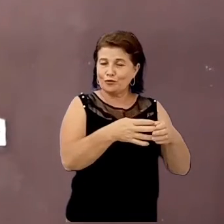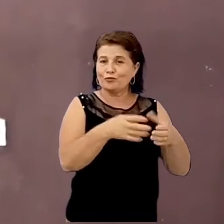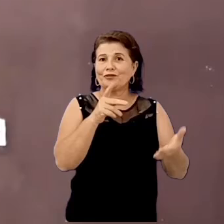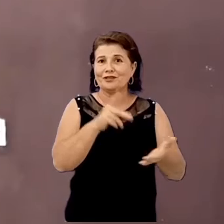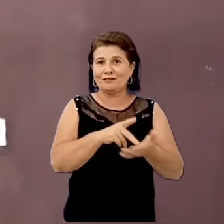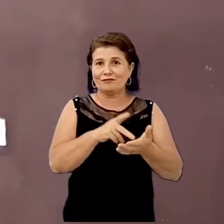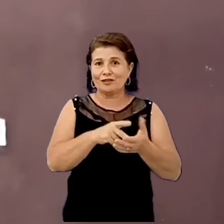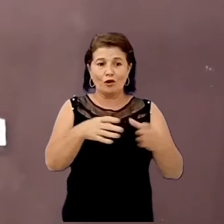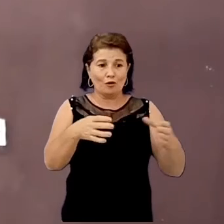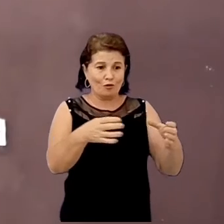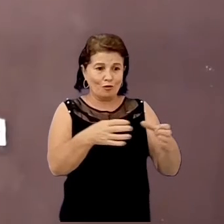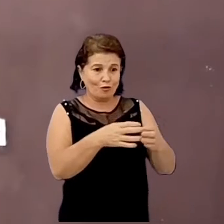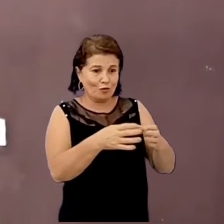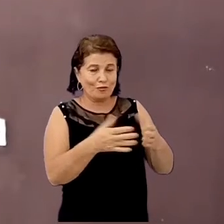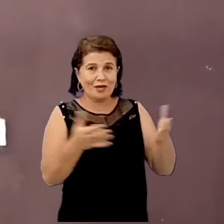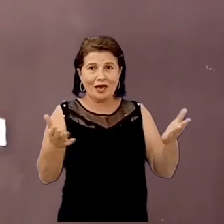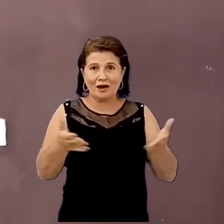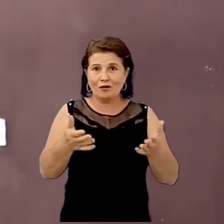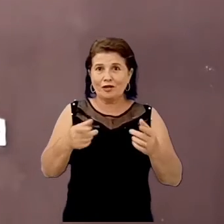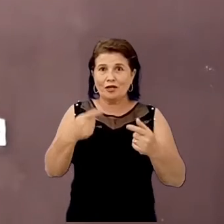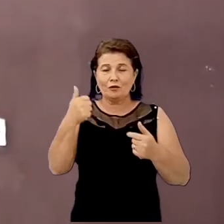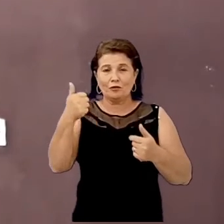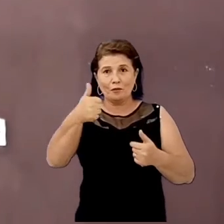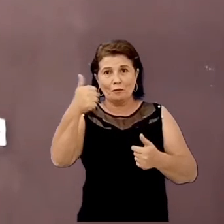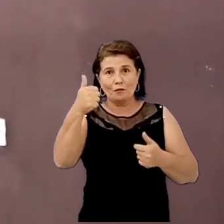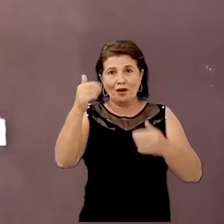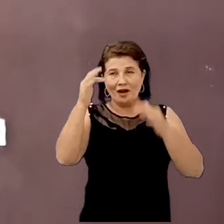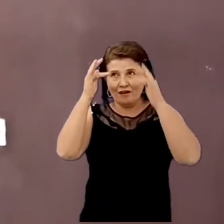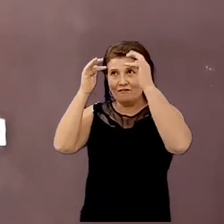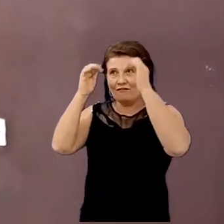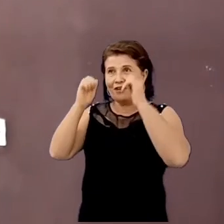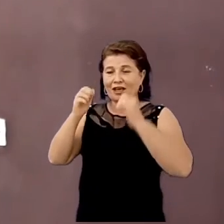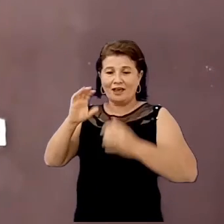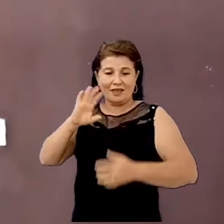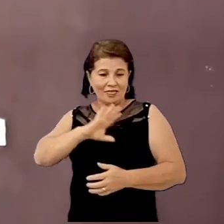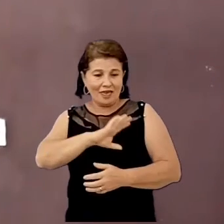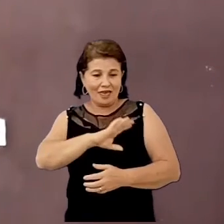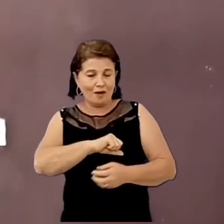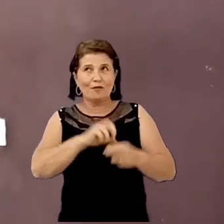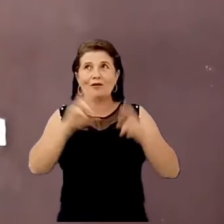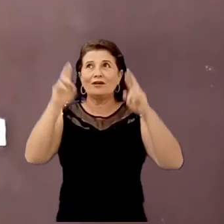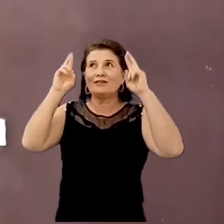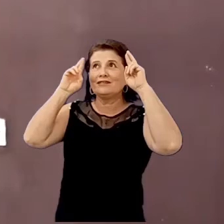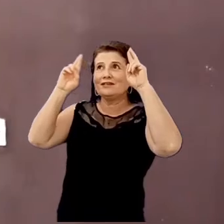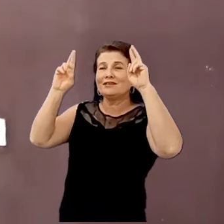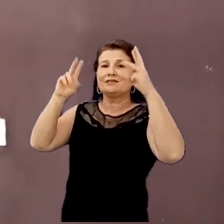uma comunidade que agora tem uma única fé, que tem amor e que tem uma esperança.